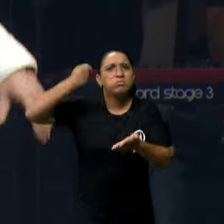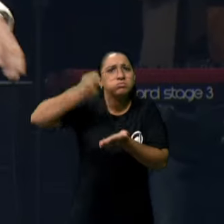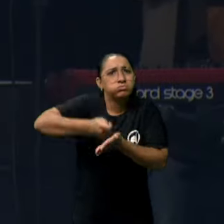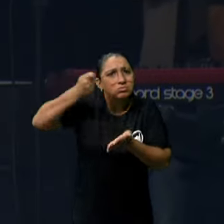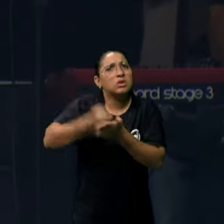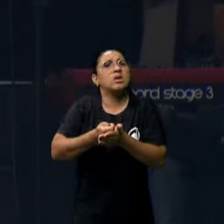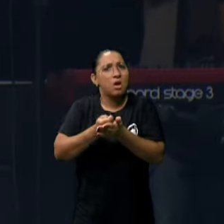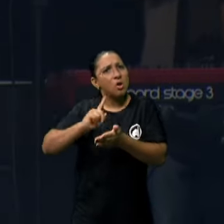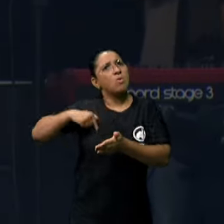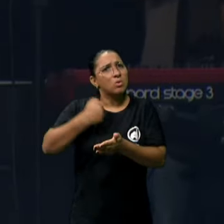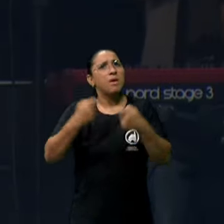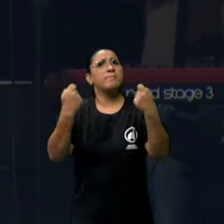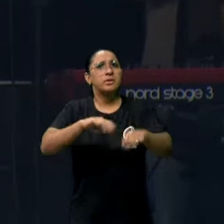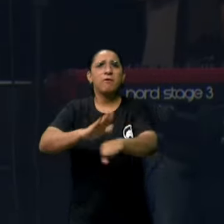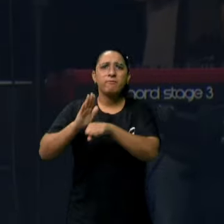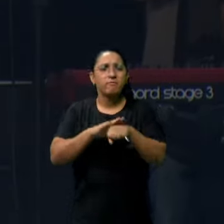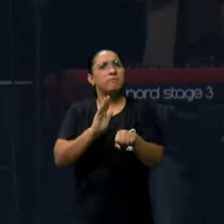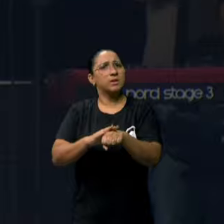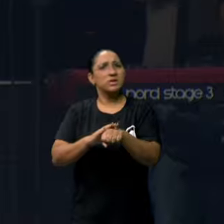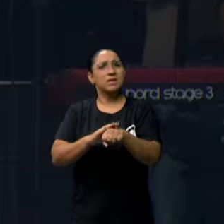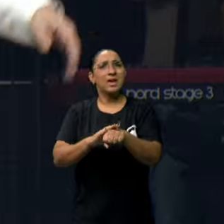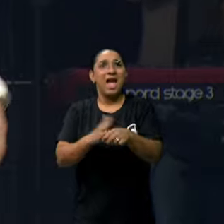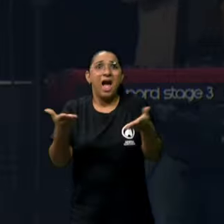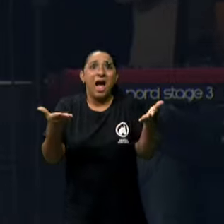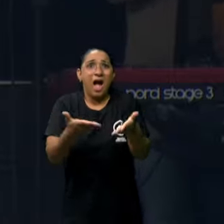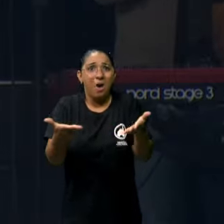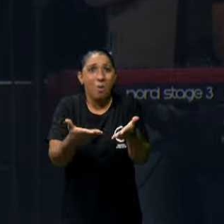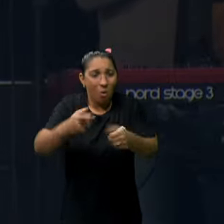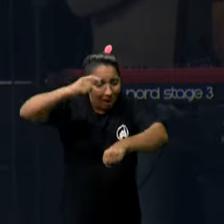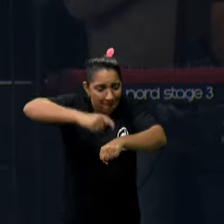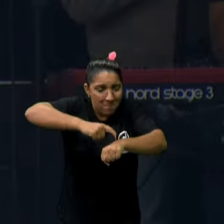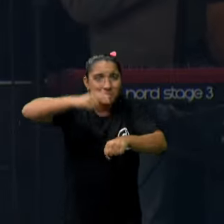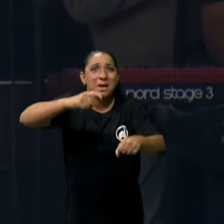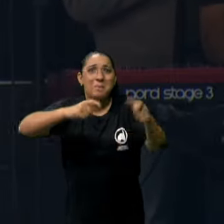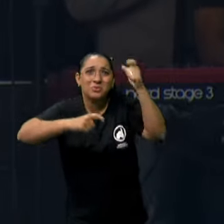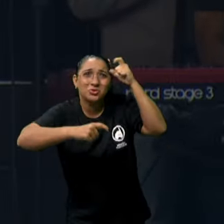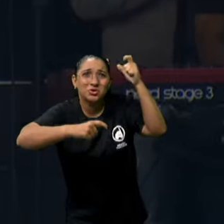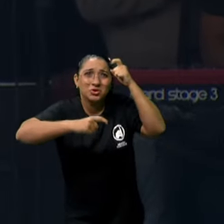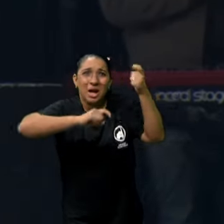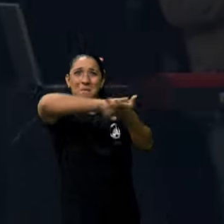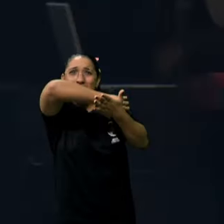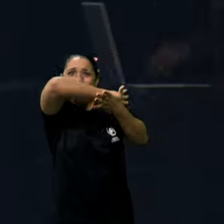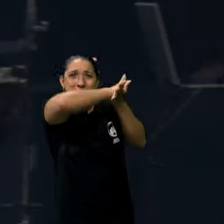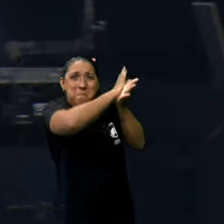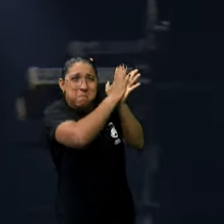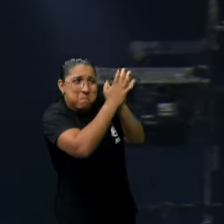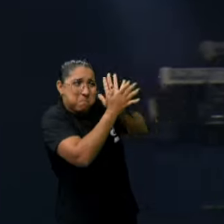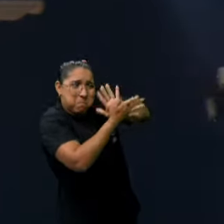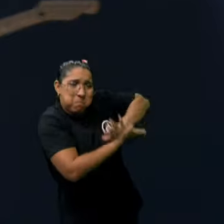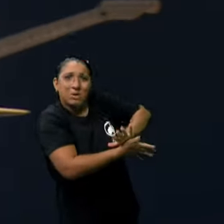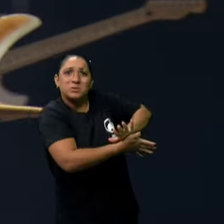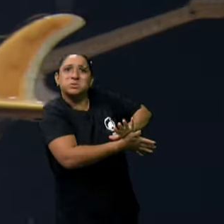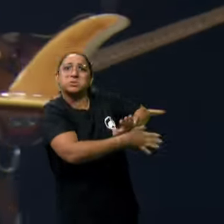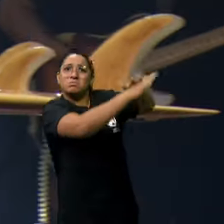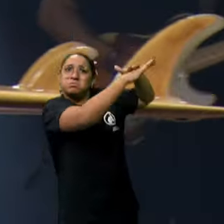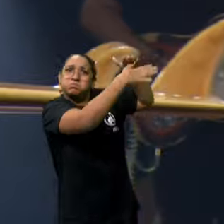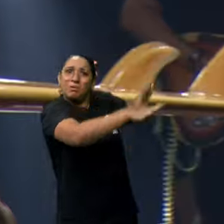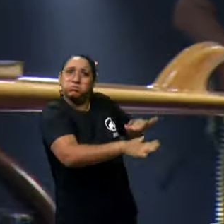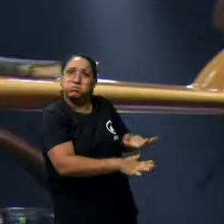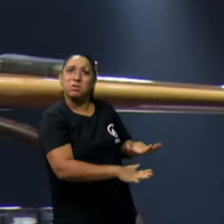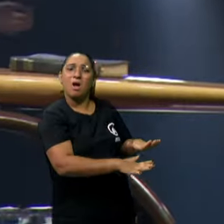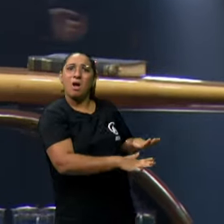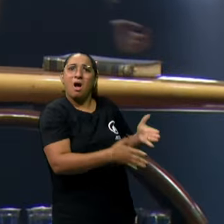tem um aumento de destruir os planos dos Arquitetos dos Engenheiros da simiologias deste tempo